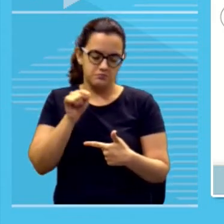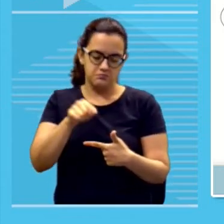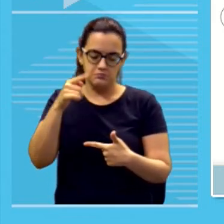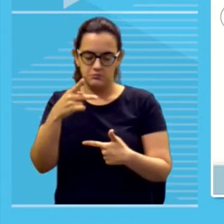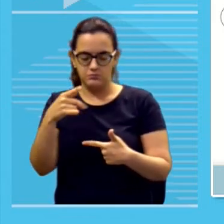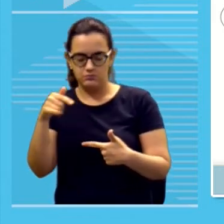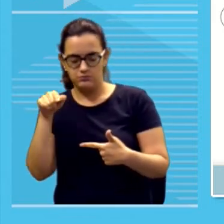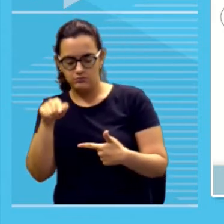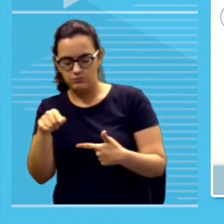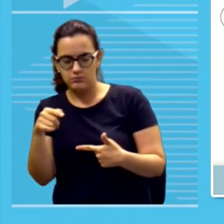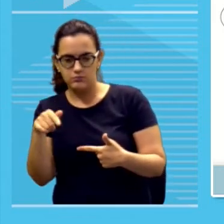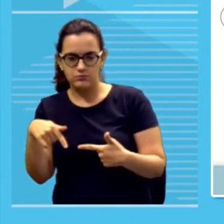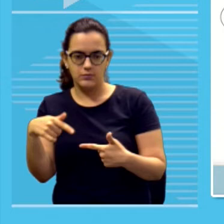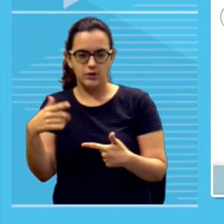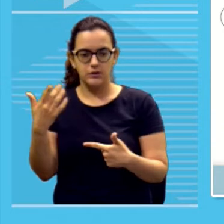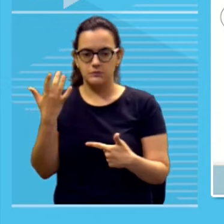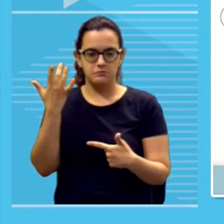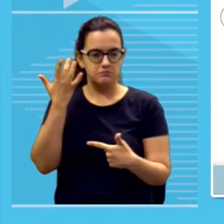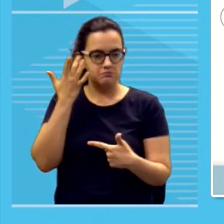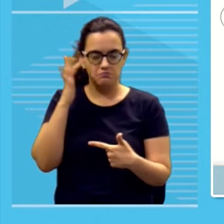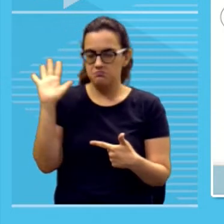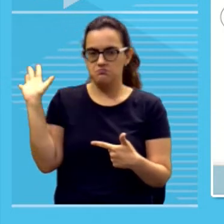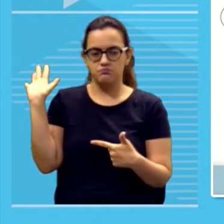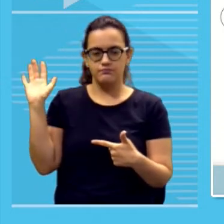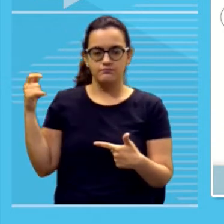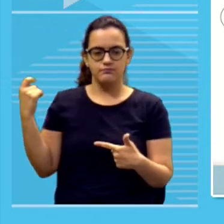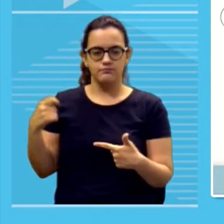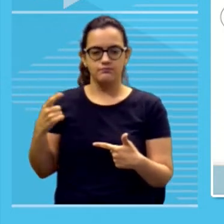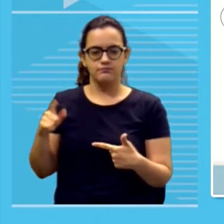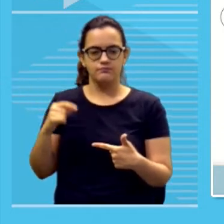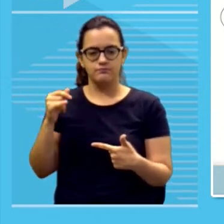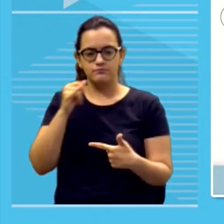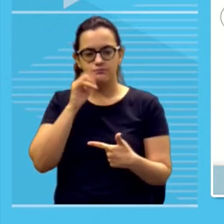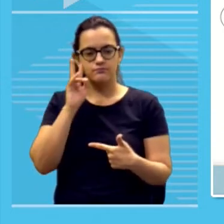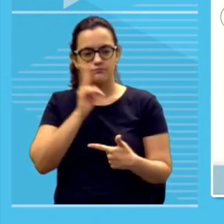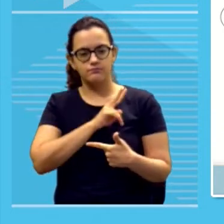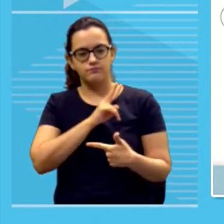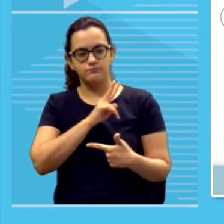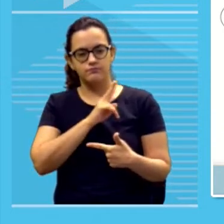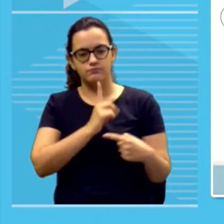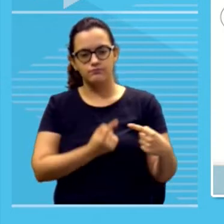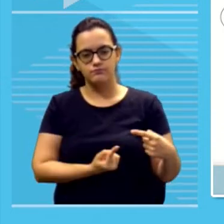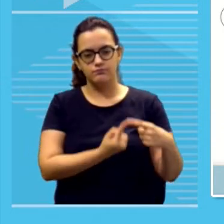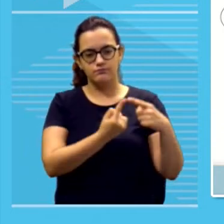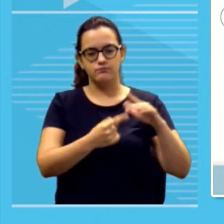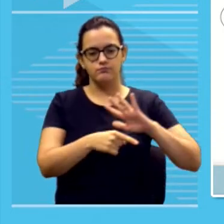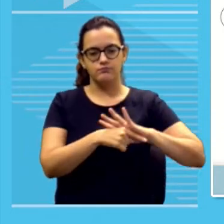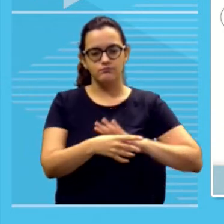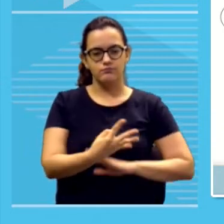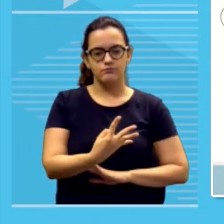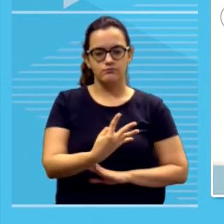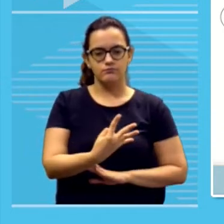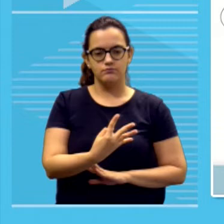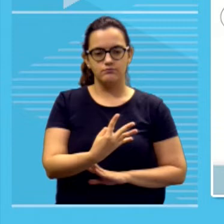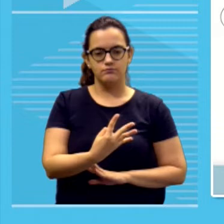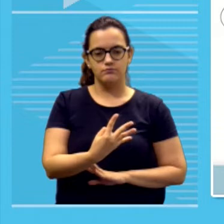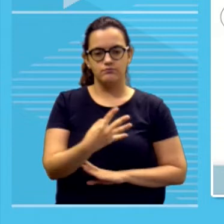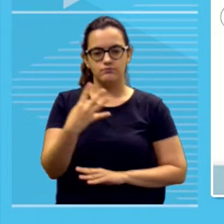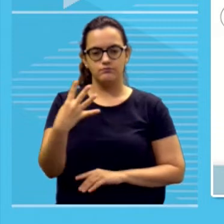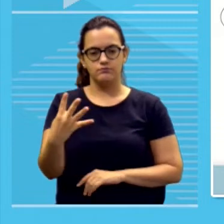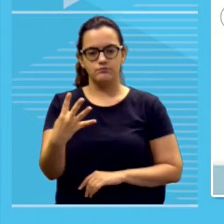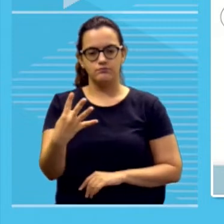eu vou ter o x do ponto que eu vou ter o quatro aqui o y